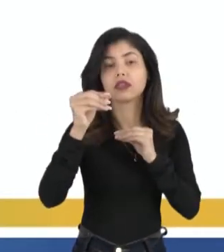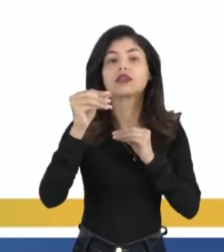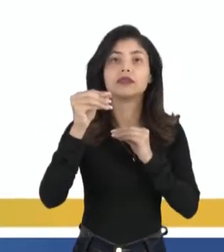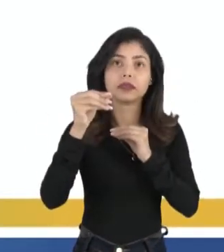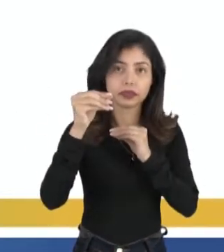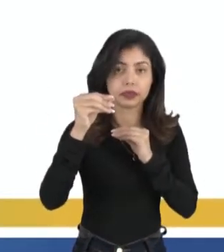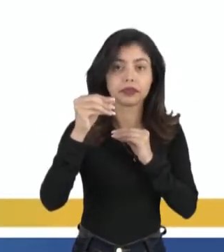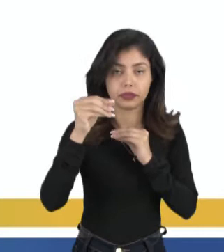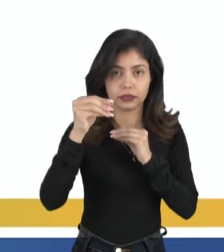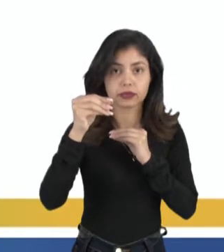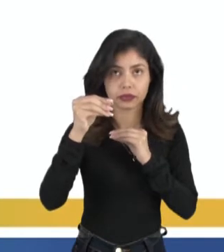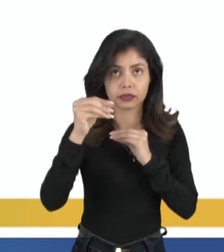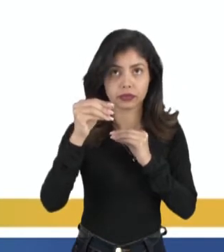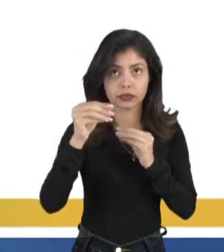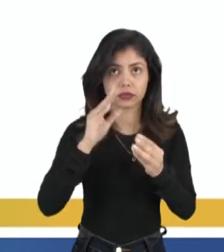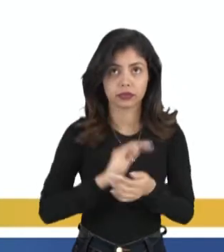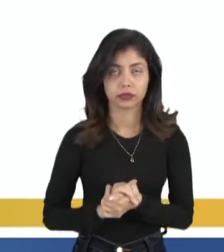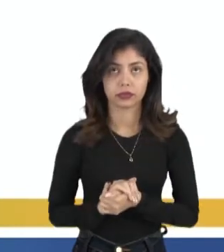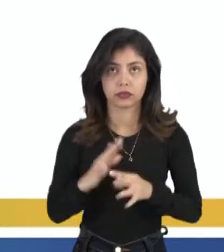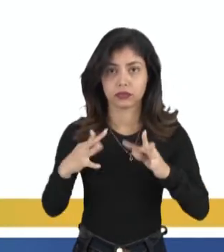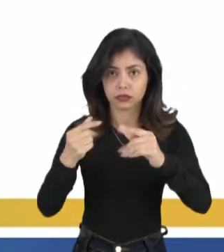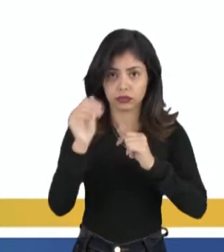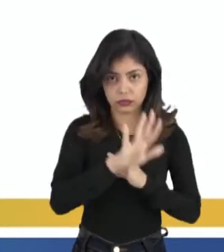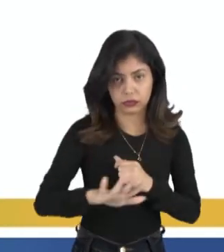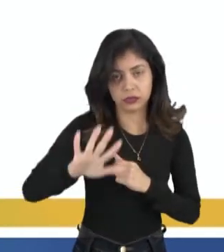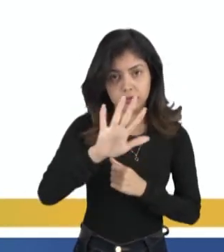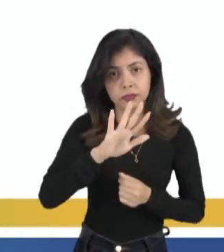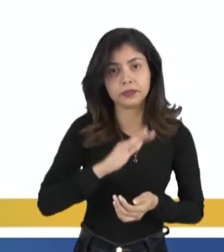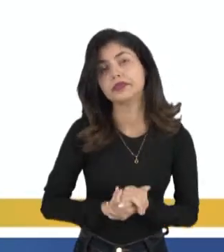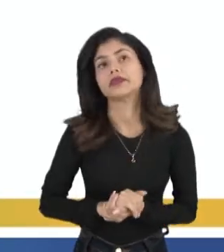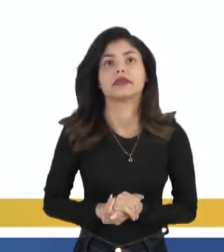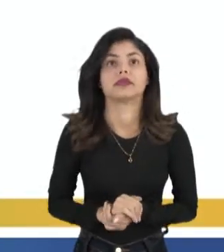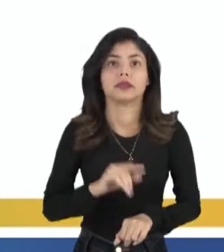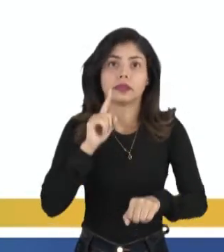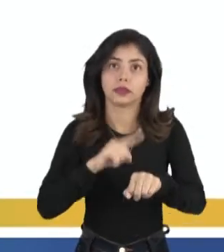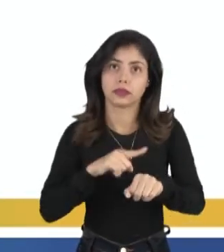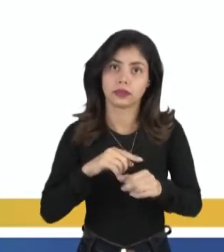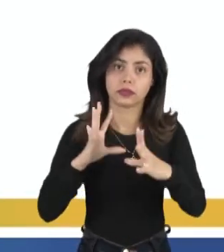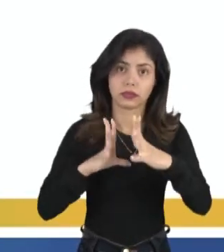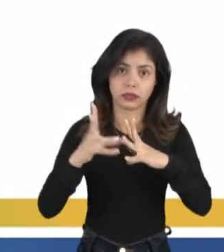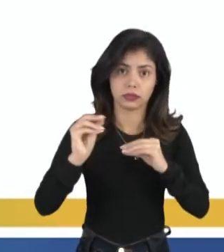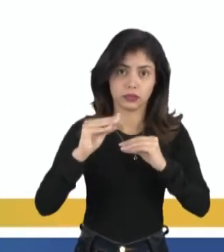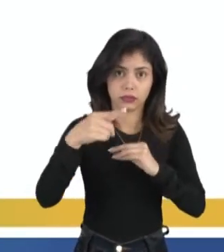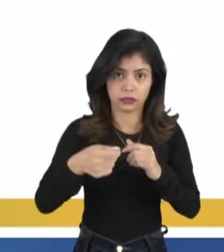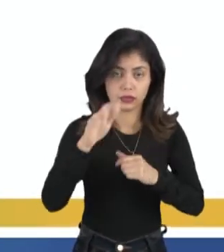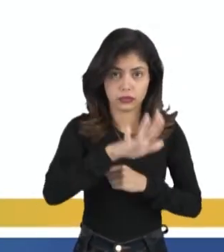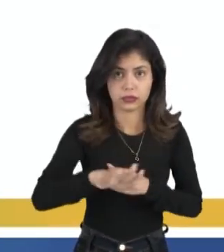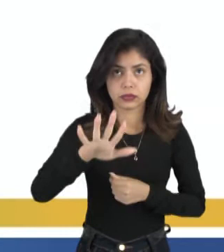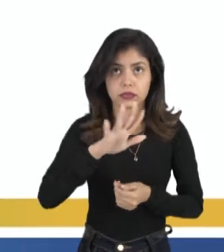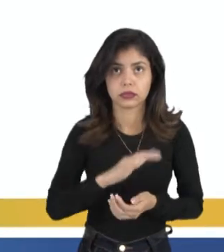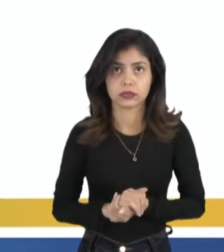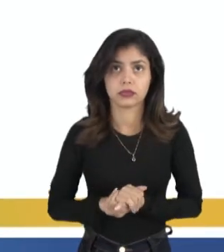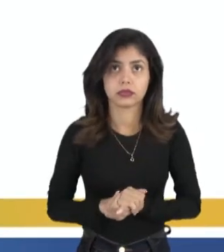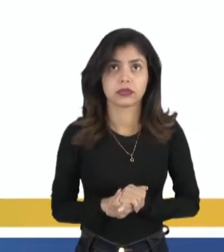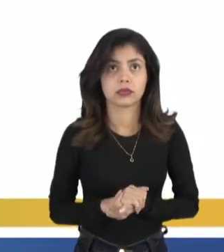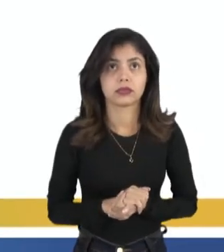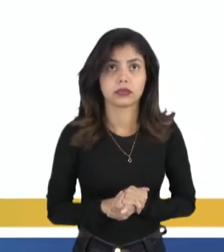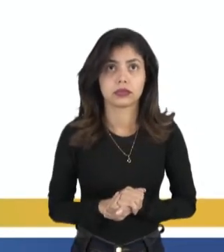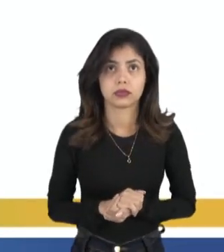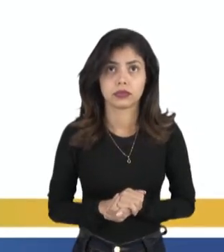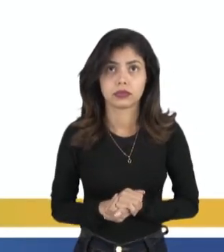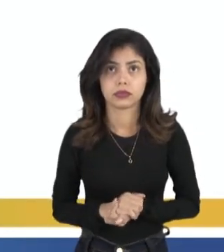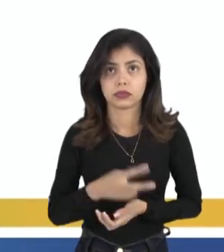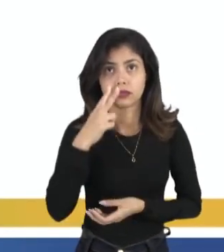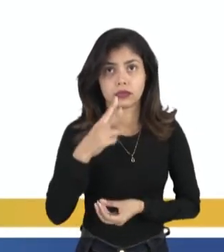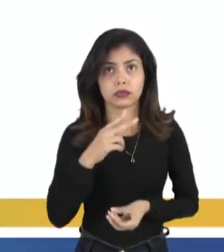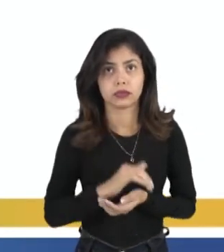um momento aqui que ela fica no eclipse total. Nesse momento aqui, ó, ela está no eclipse total. Aqui é um eclipse penumbral, ó, nós vimos a